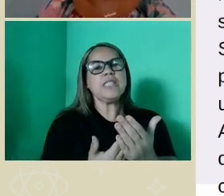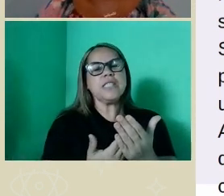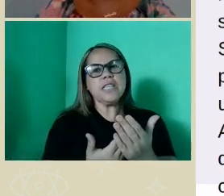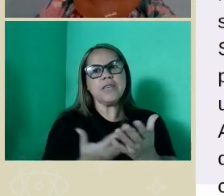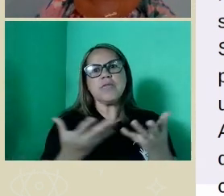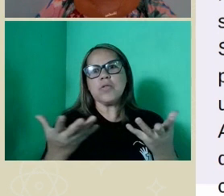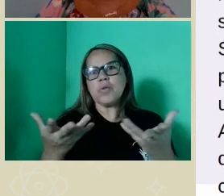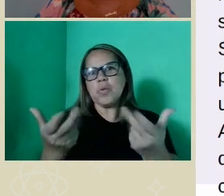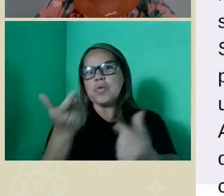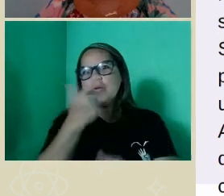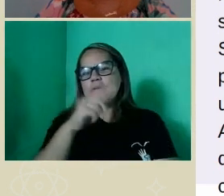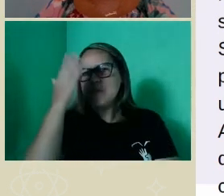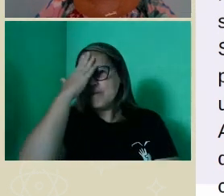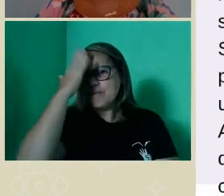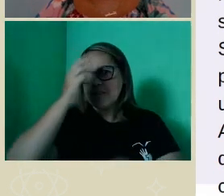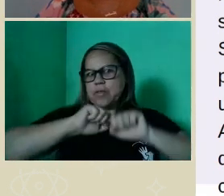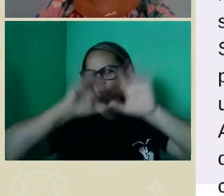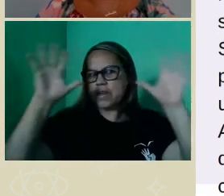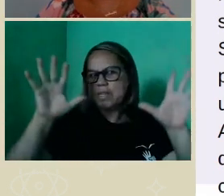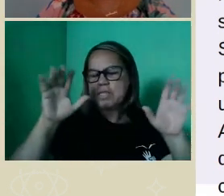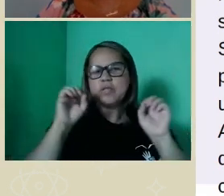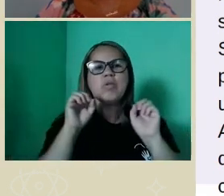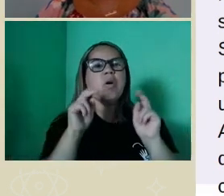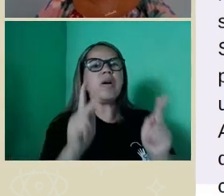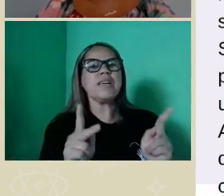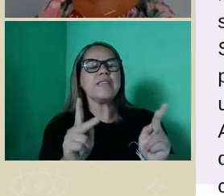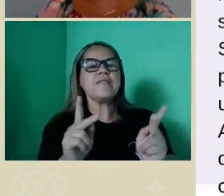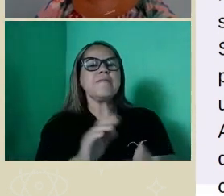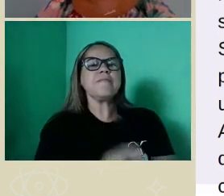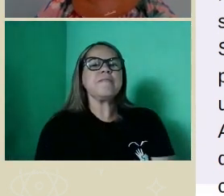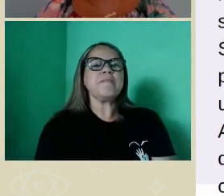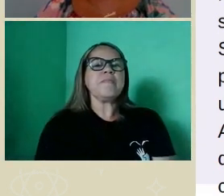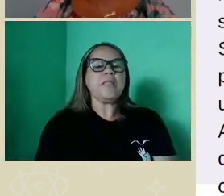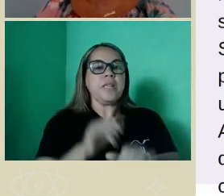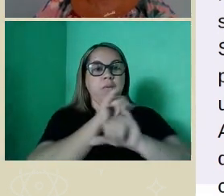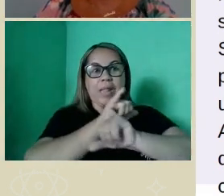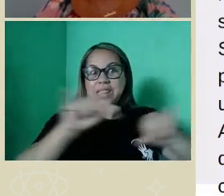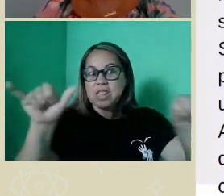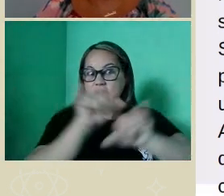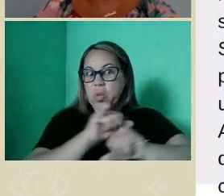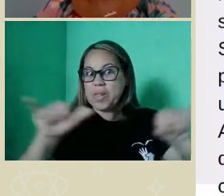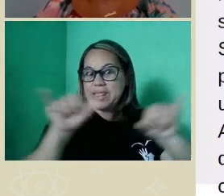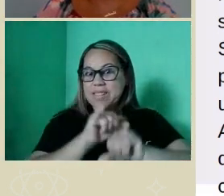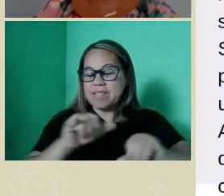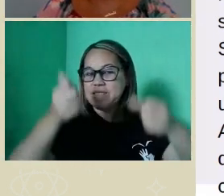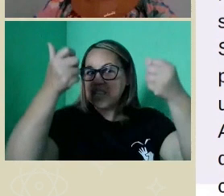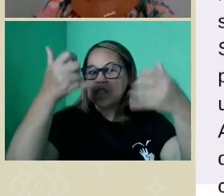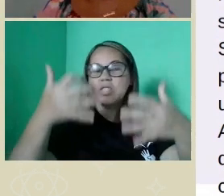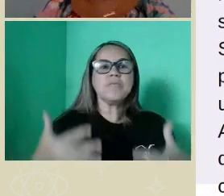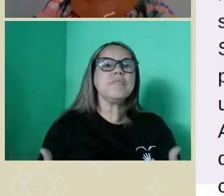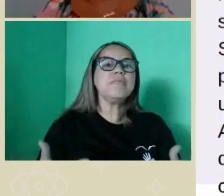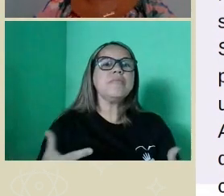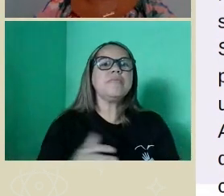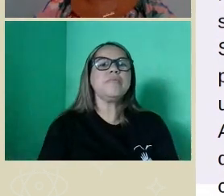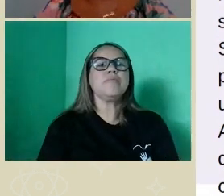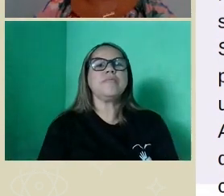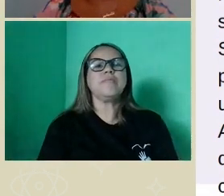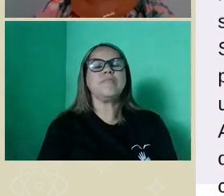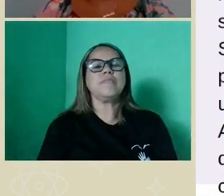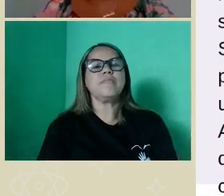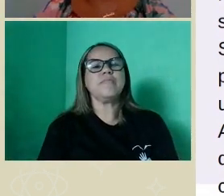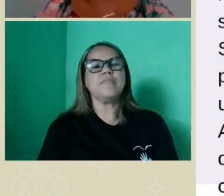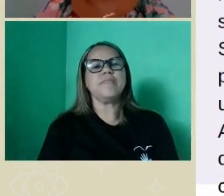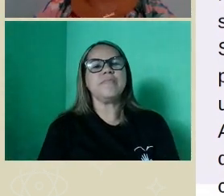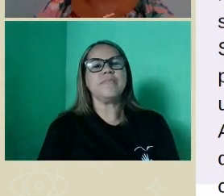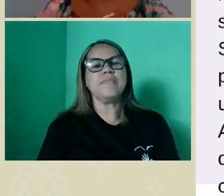nosso público tá então o texto diz o seguinte é uma notícia né e fala na maioria de conspirações anti